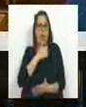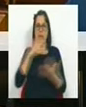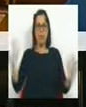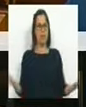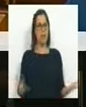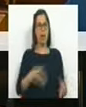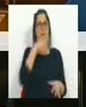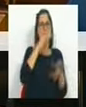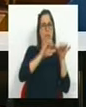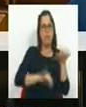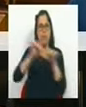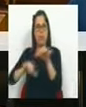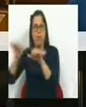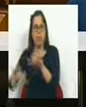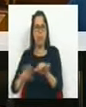decisão